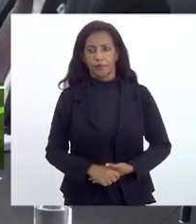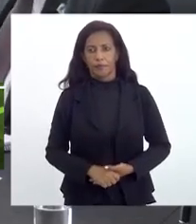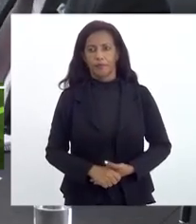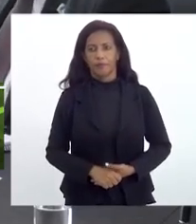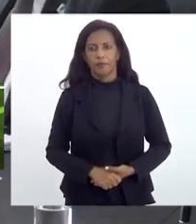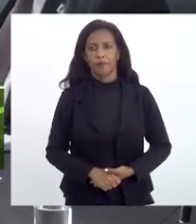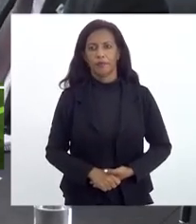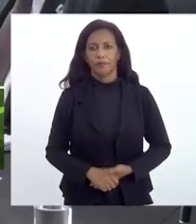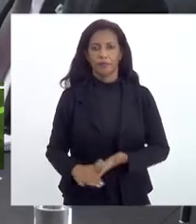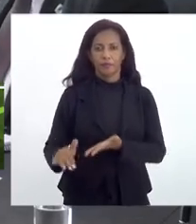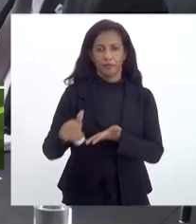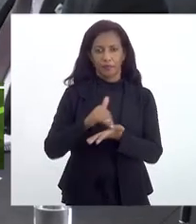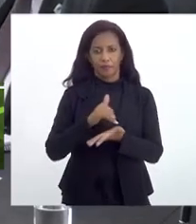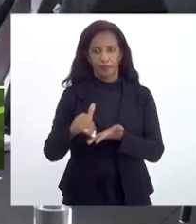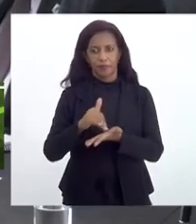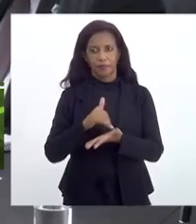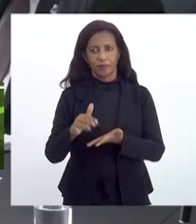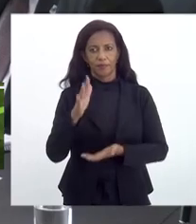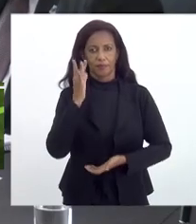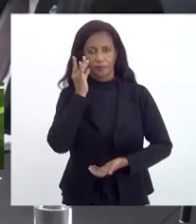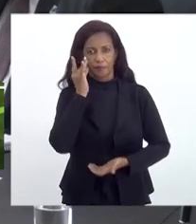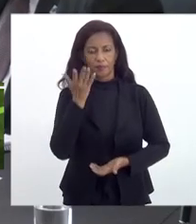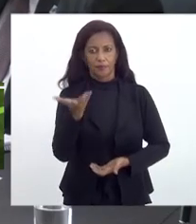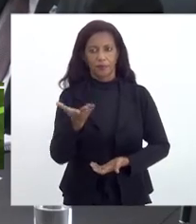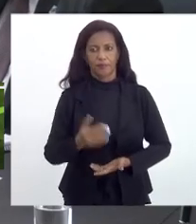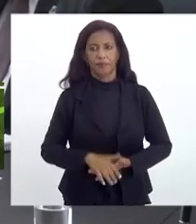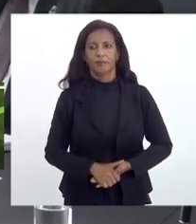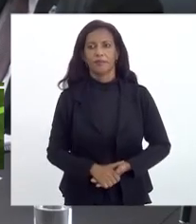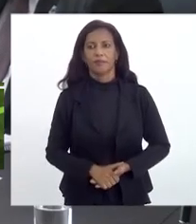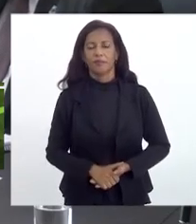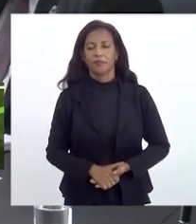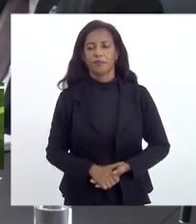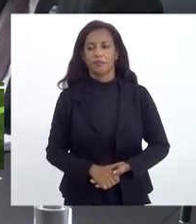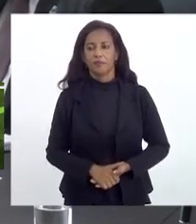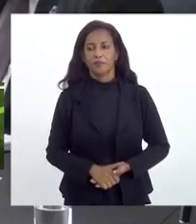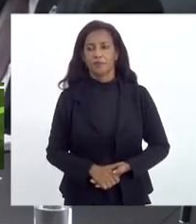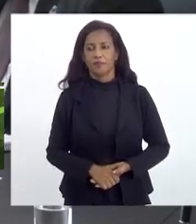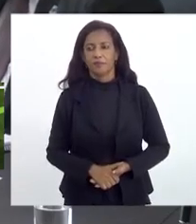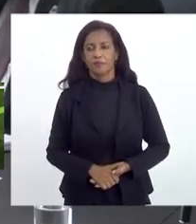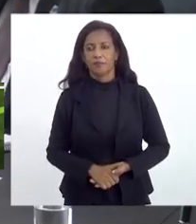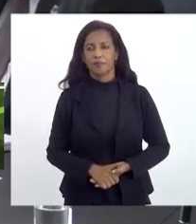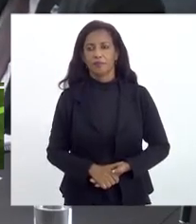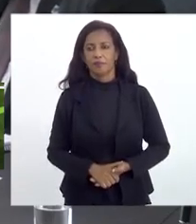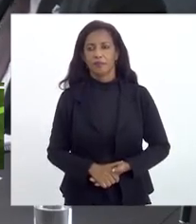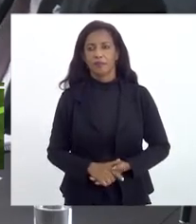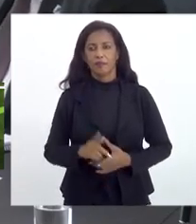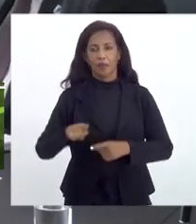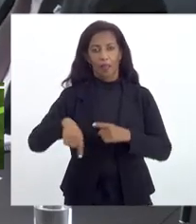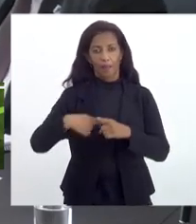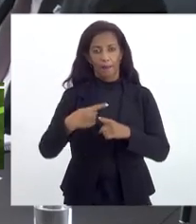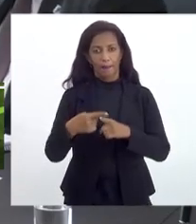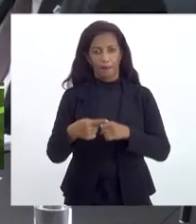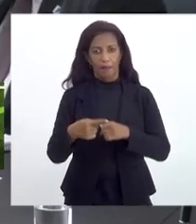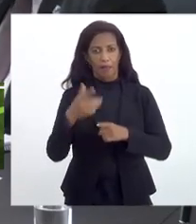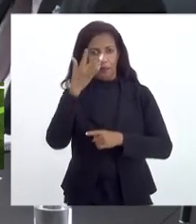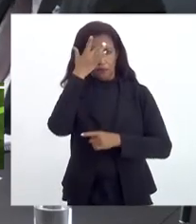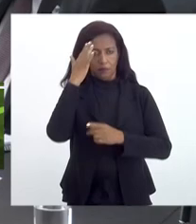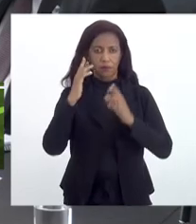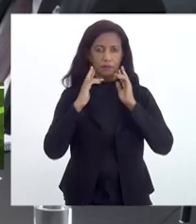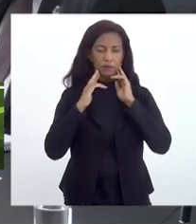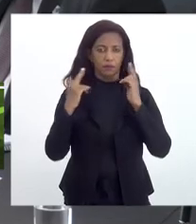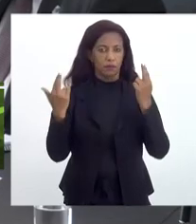secretários aqui presentes, ainda mais componentes aqui dessa sessão.